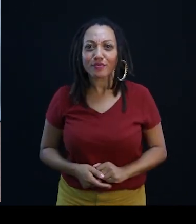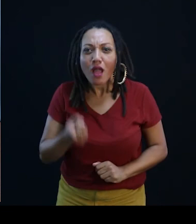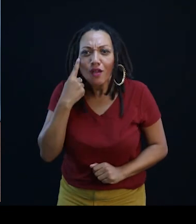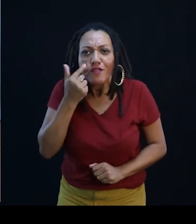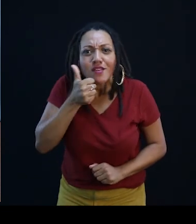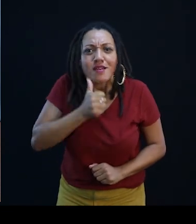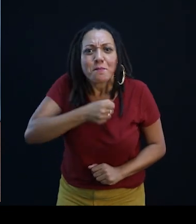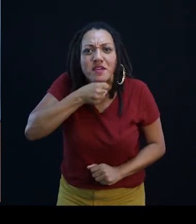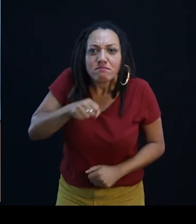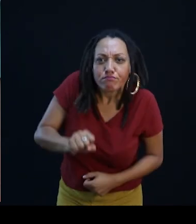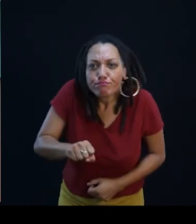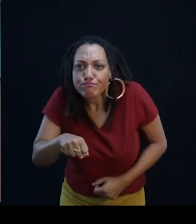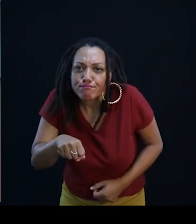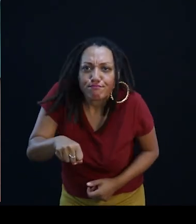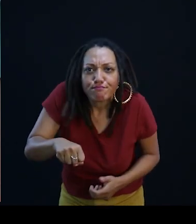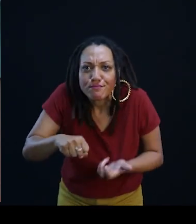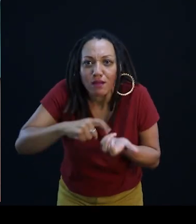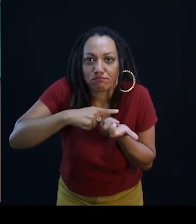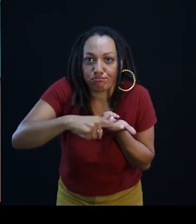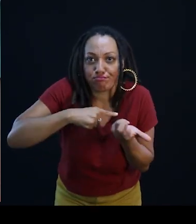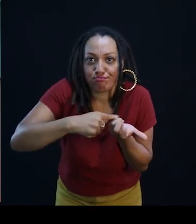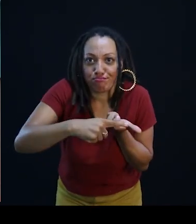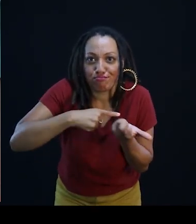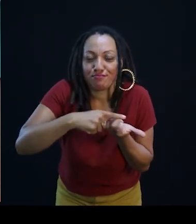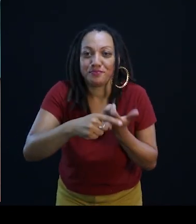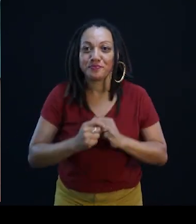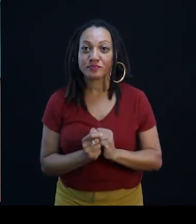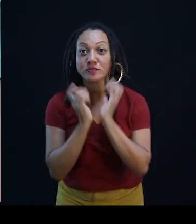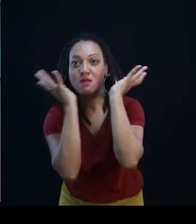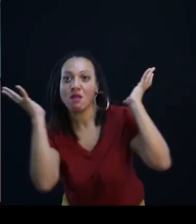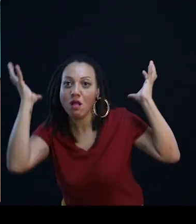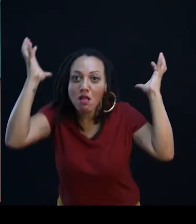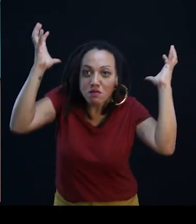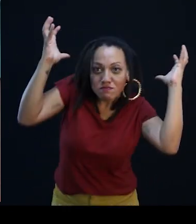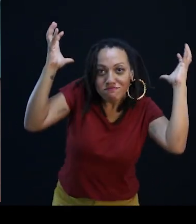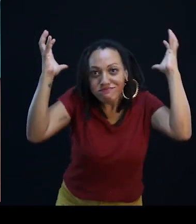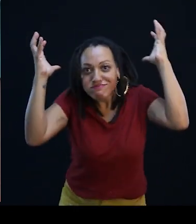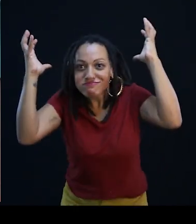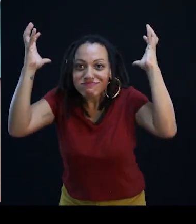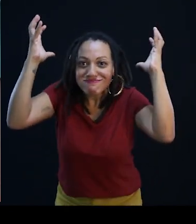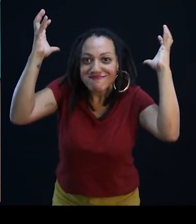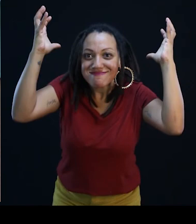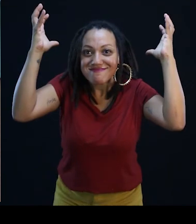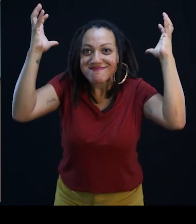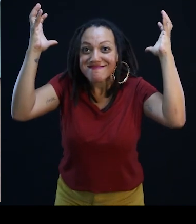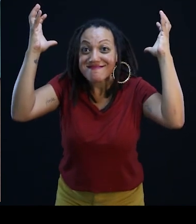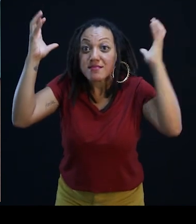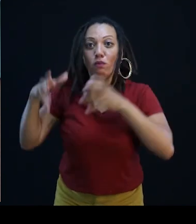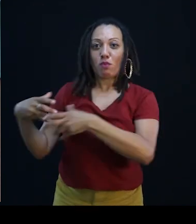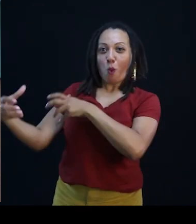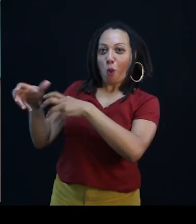eu vi uma velhinha assim, uma trouxa desse tamanho